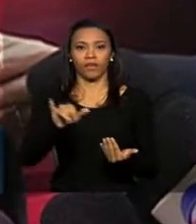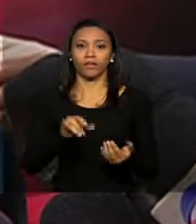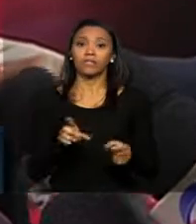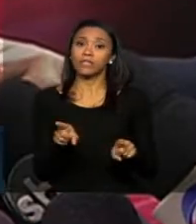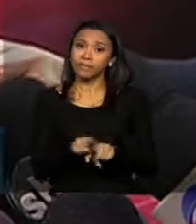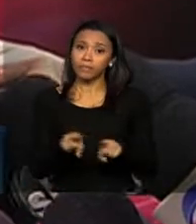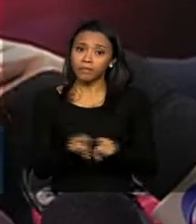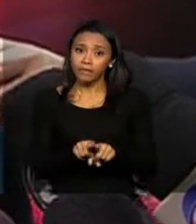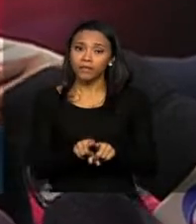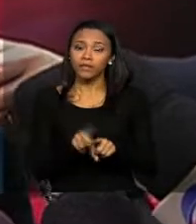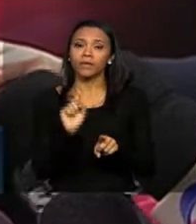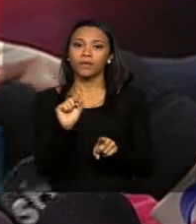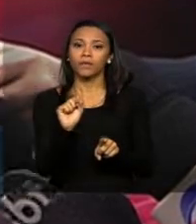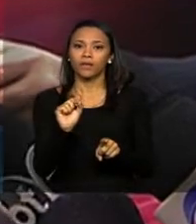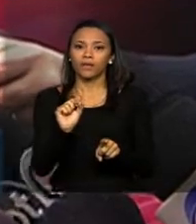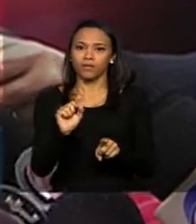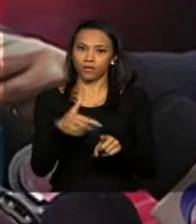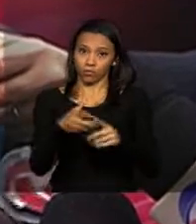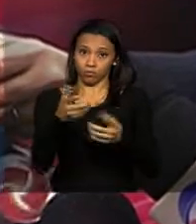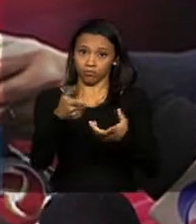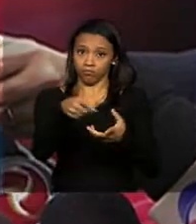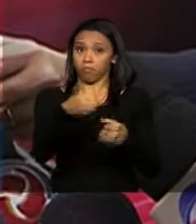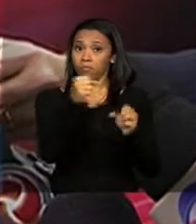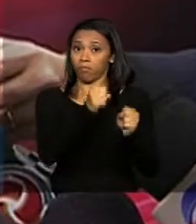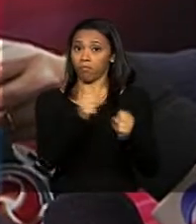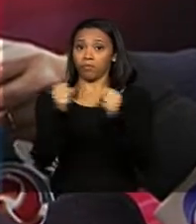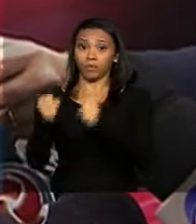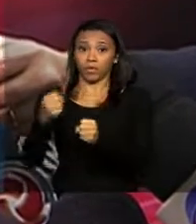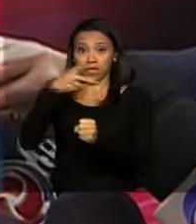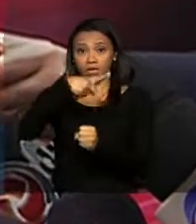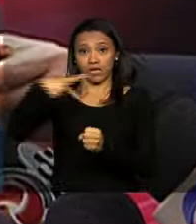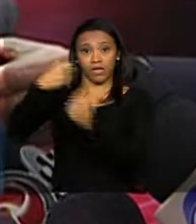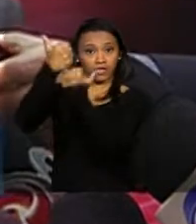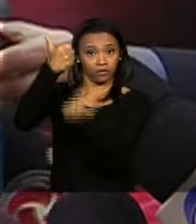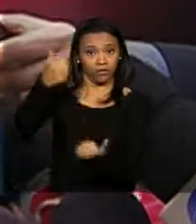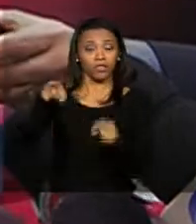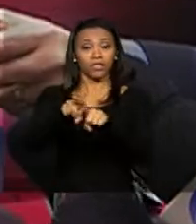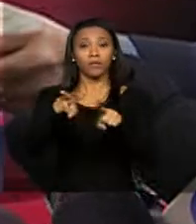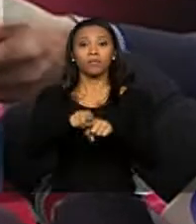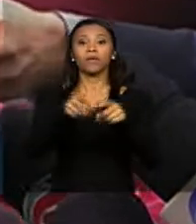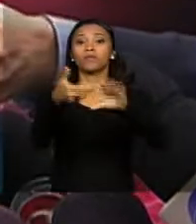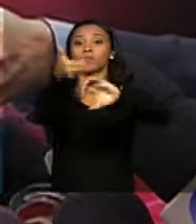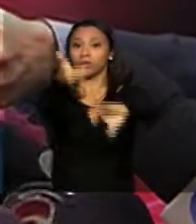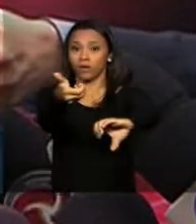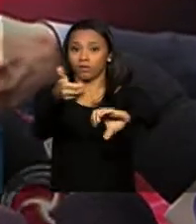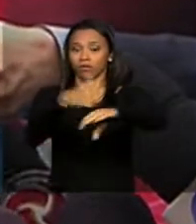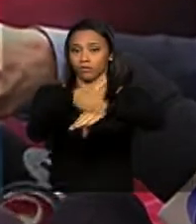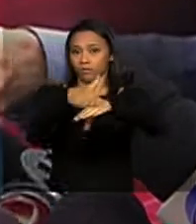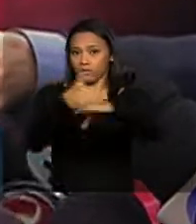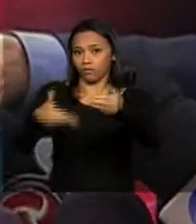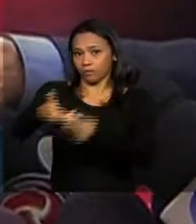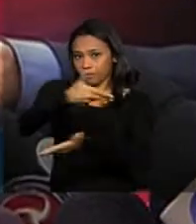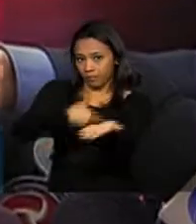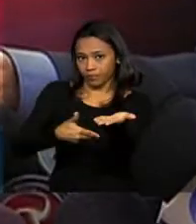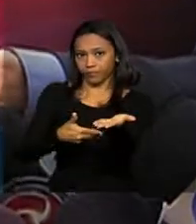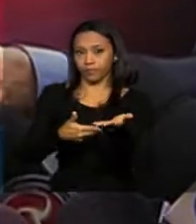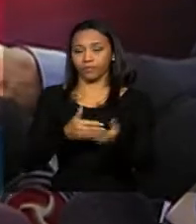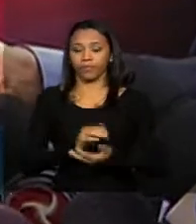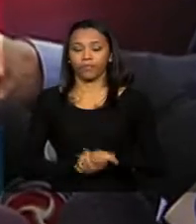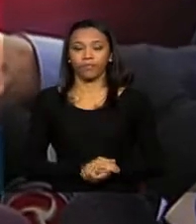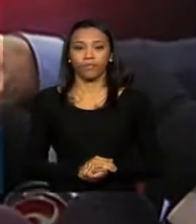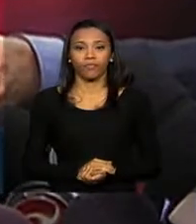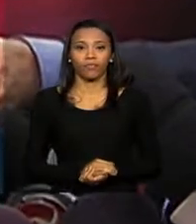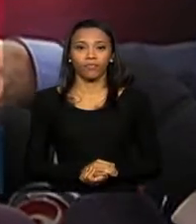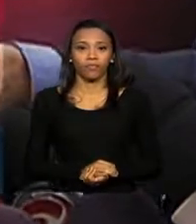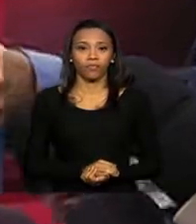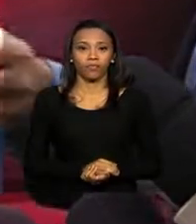convencimento absoluto tanto do executivo como do congresso nacional Não não é essa hipótese não